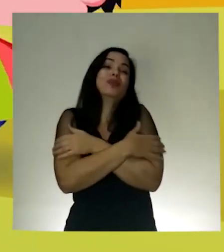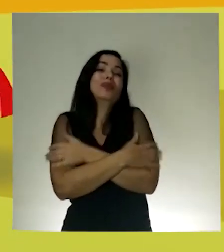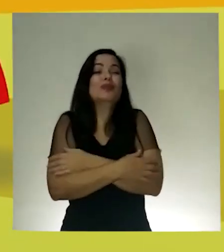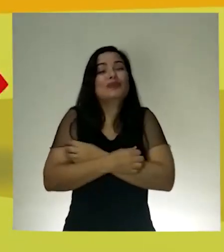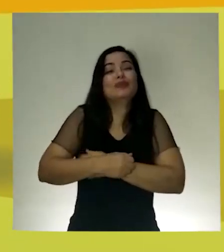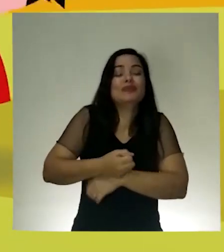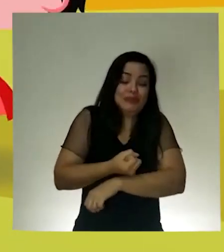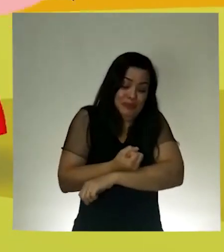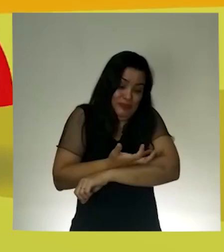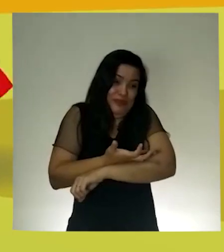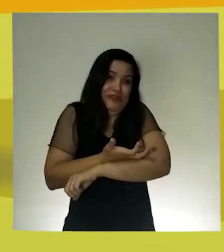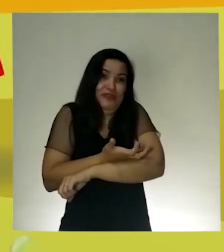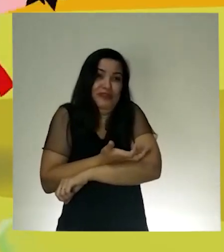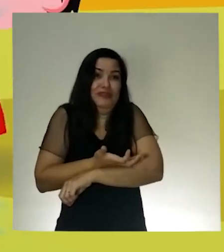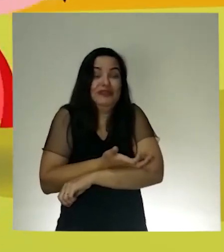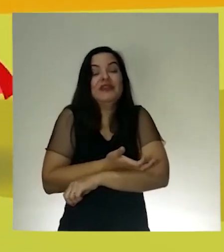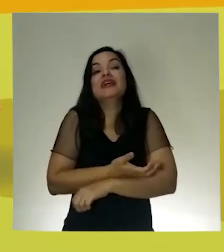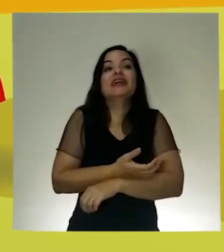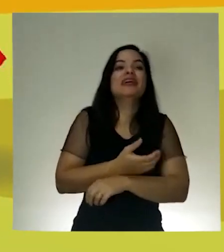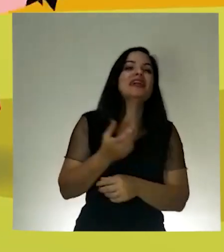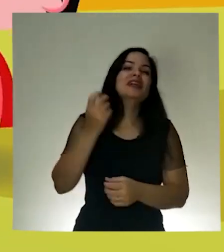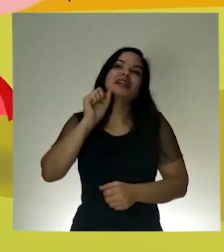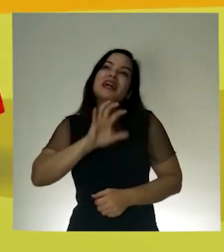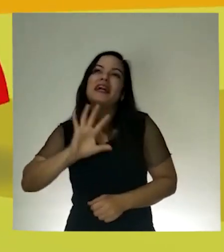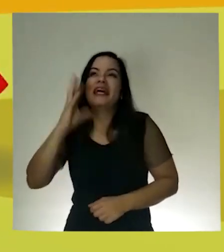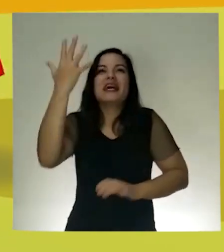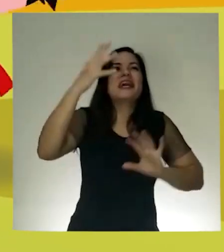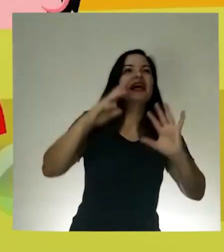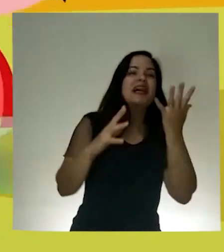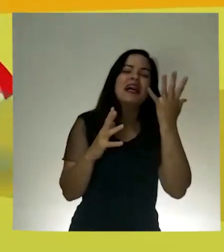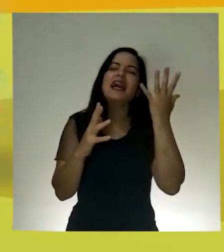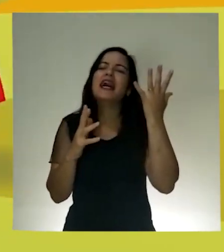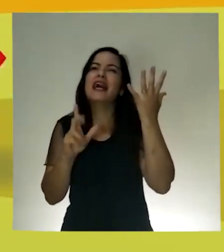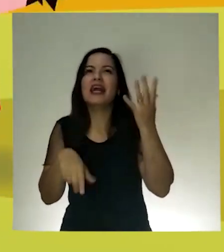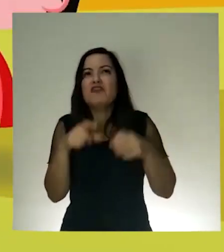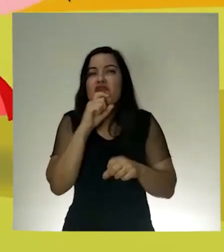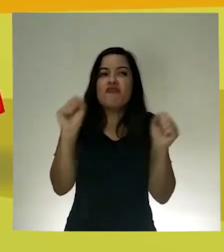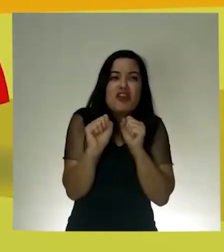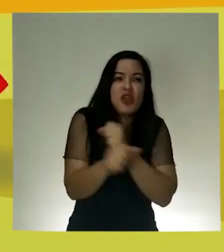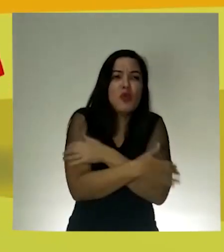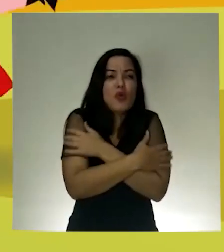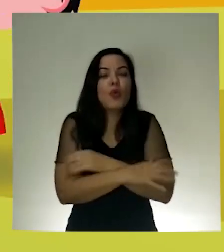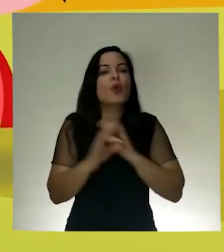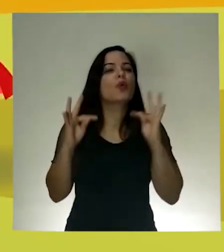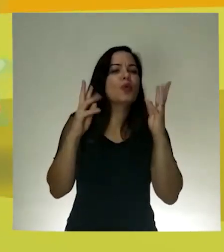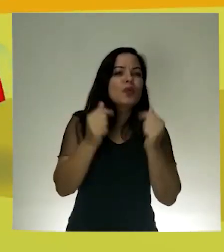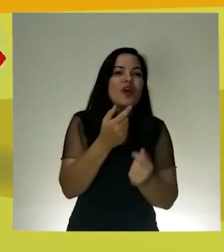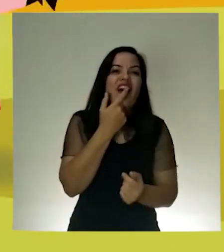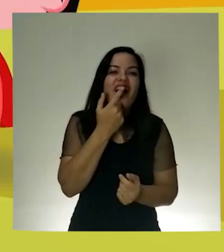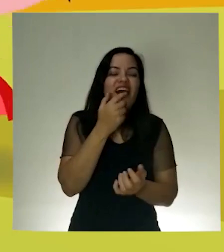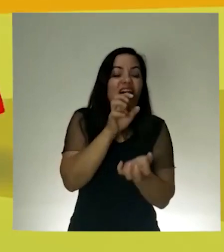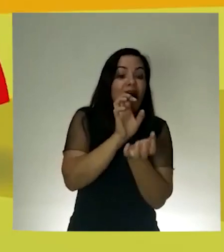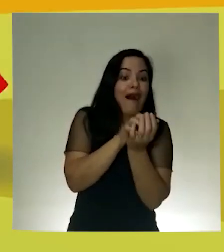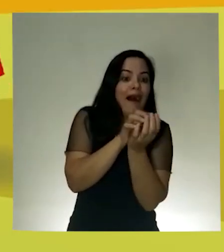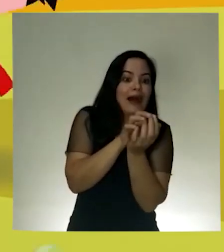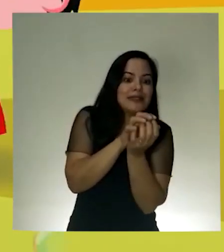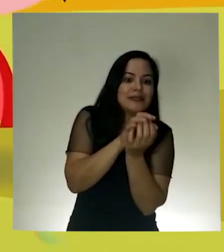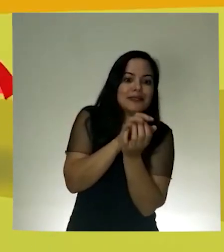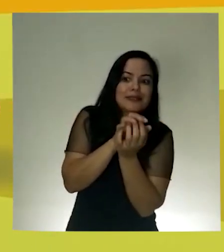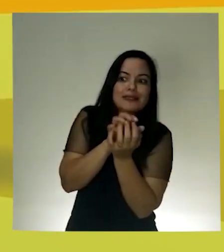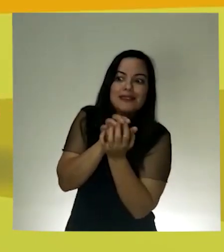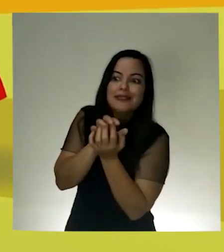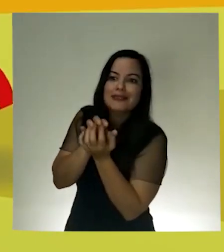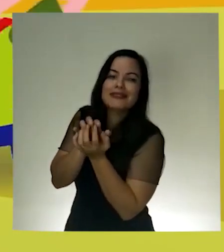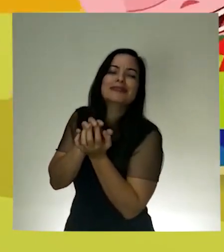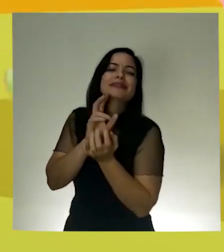No frio a gente bate o dente, bate, bate o dente. No frio a gente bate o dente,